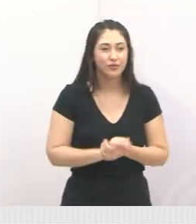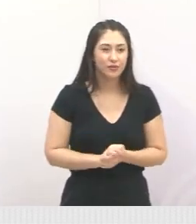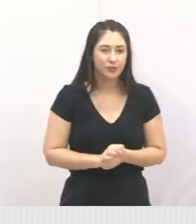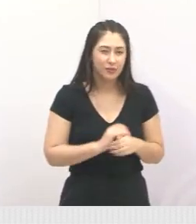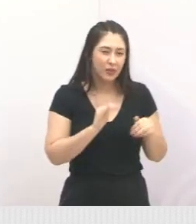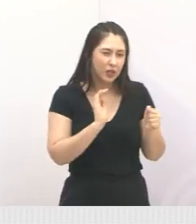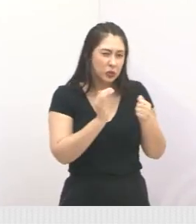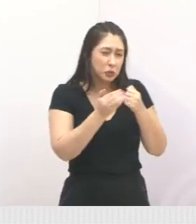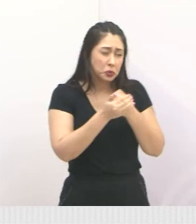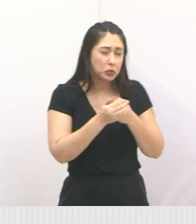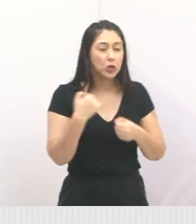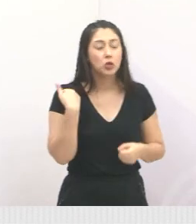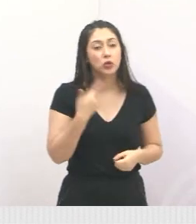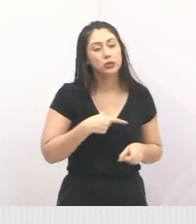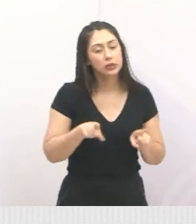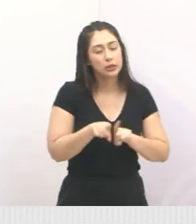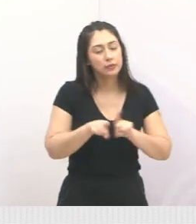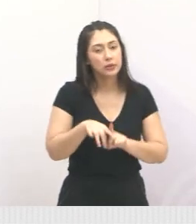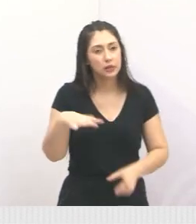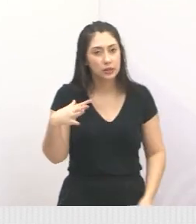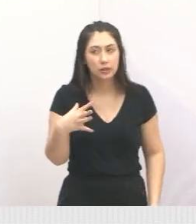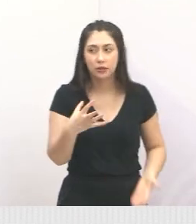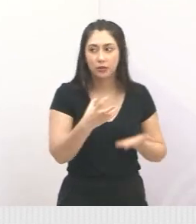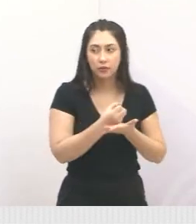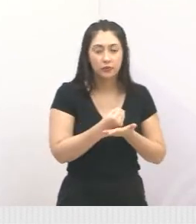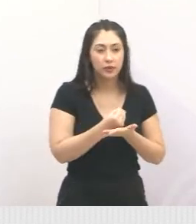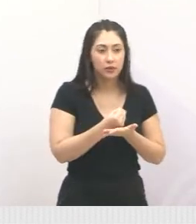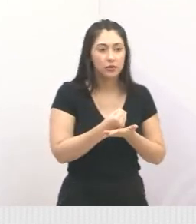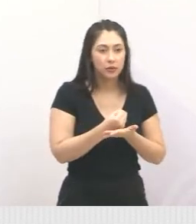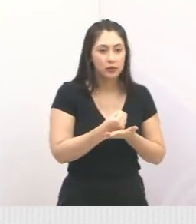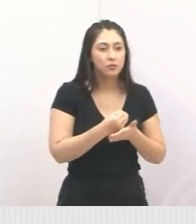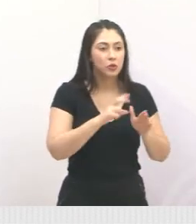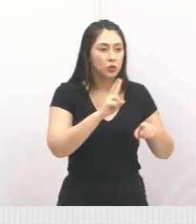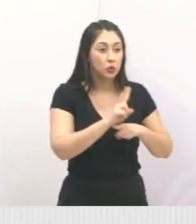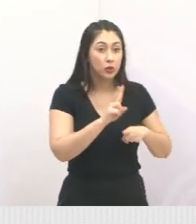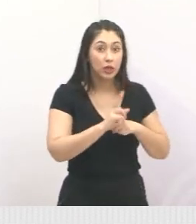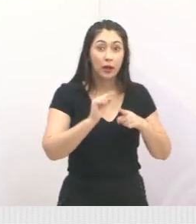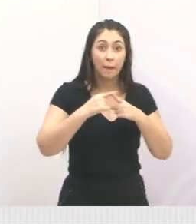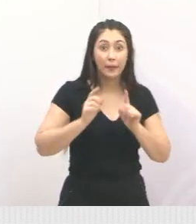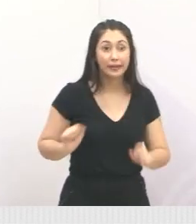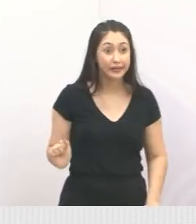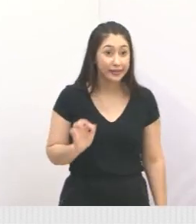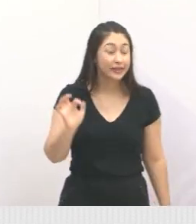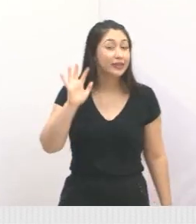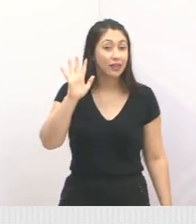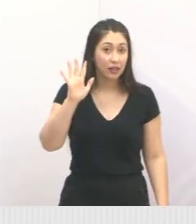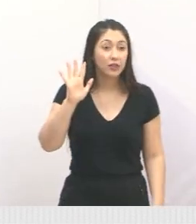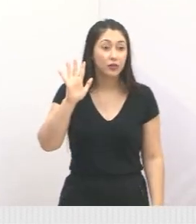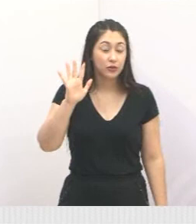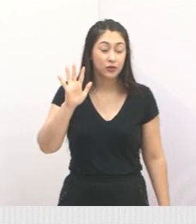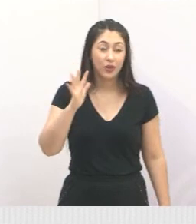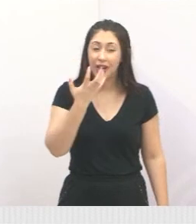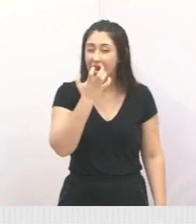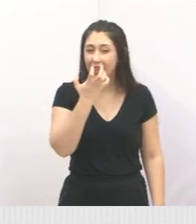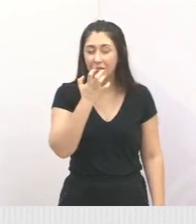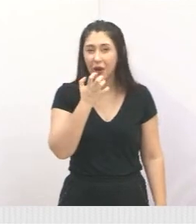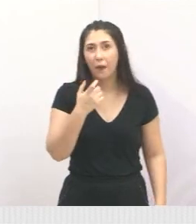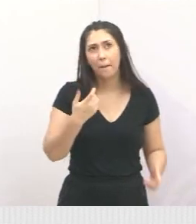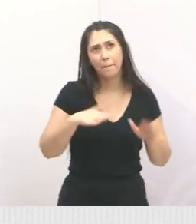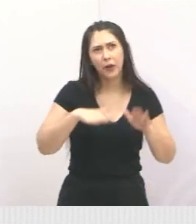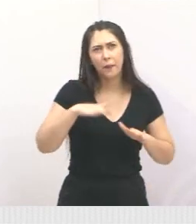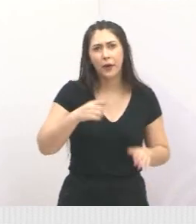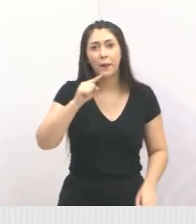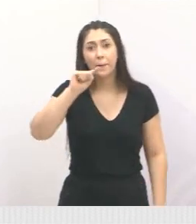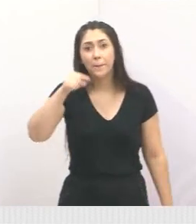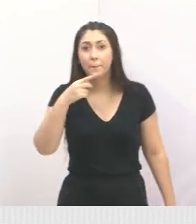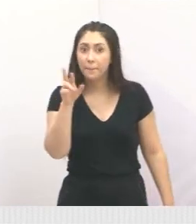da casa. Nós também resgatamos esse animal, está em lar temporário e tudo isso custa caro, tá? Um animal não fica menos de R$1.000